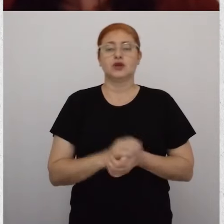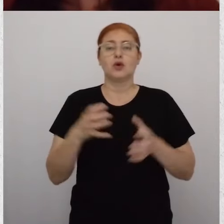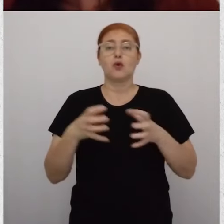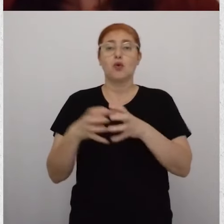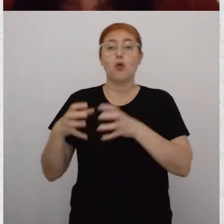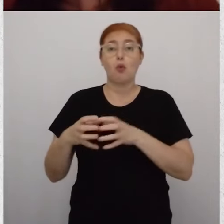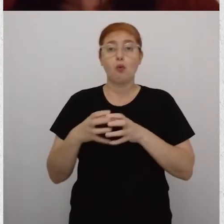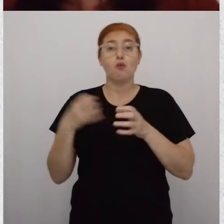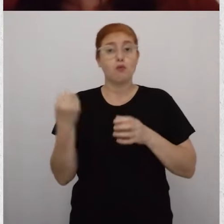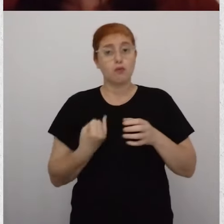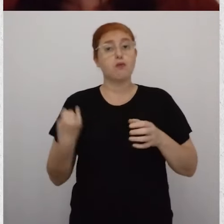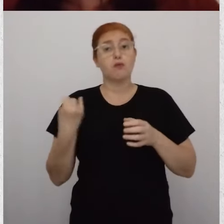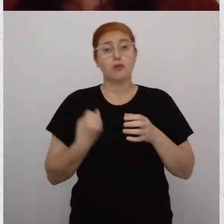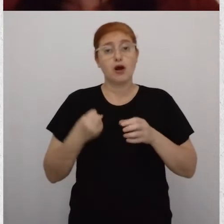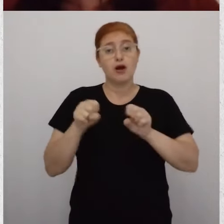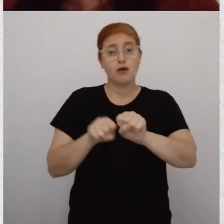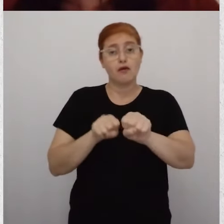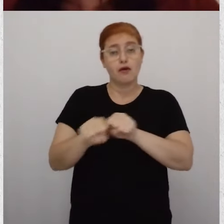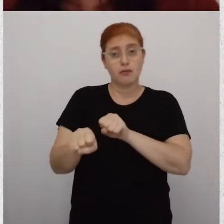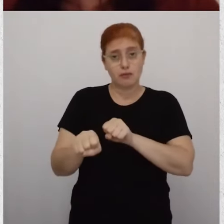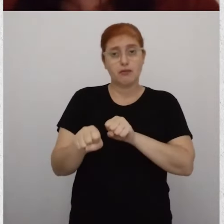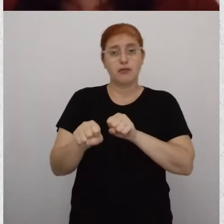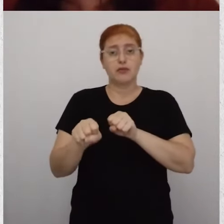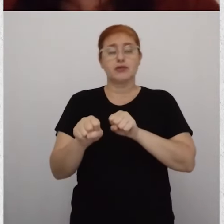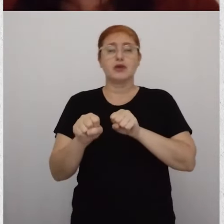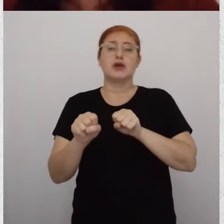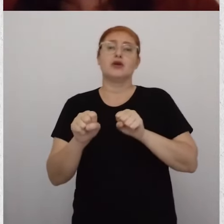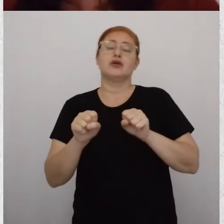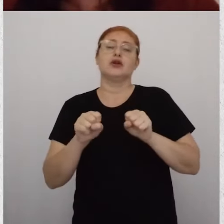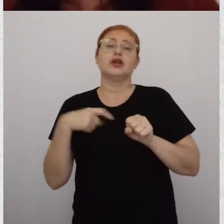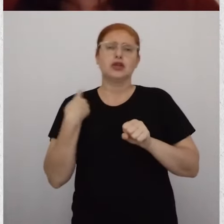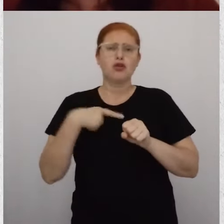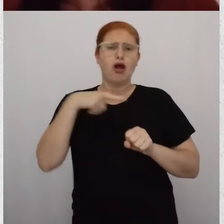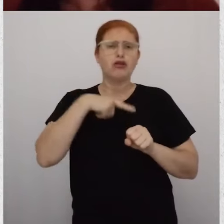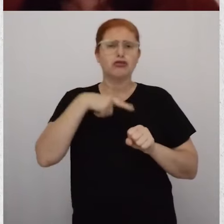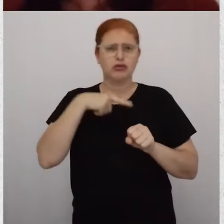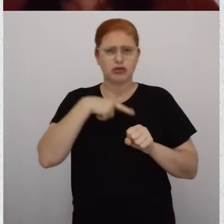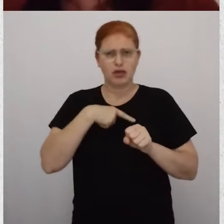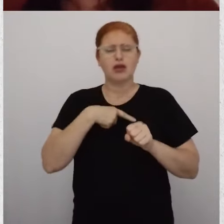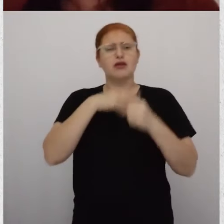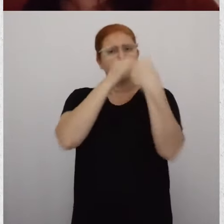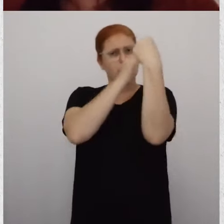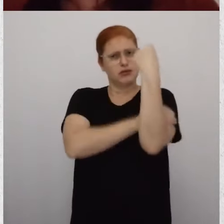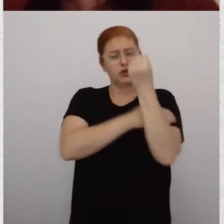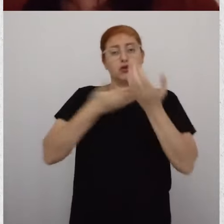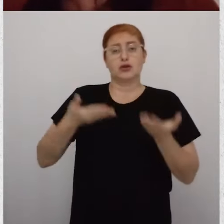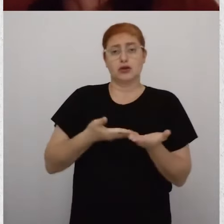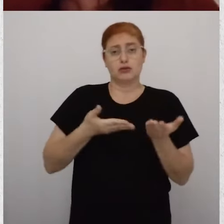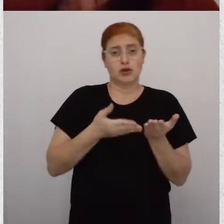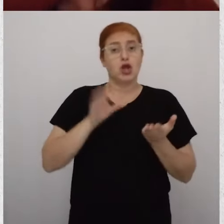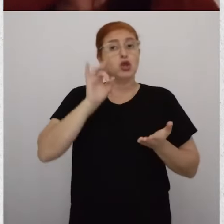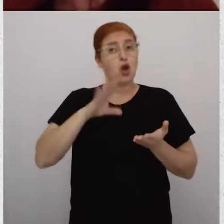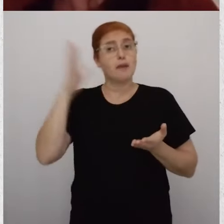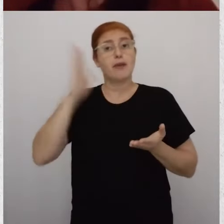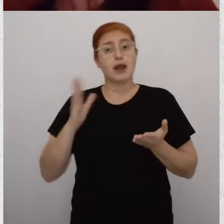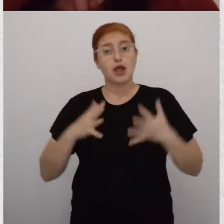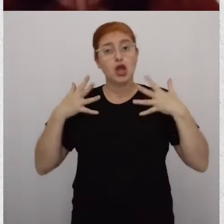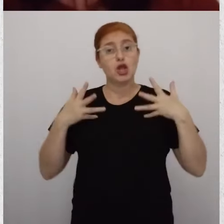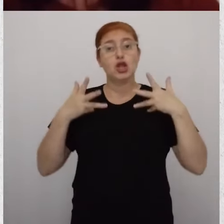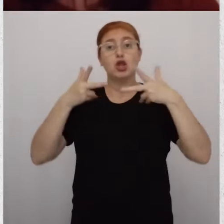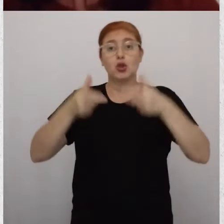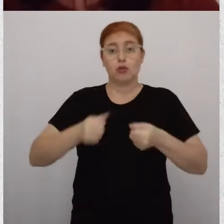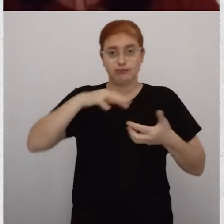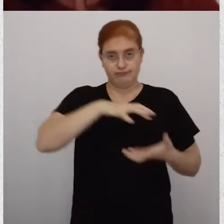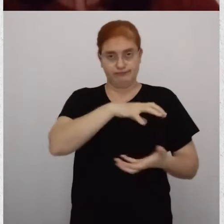grupos muito importantes na formação do que a gente entende como feminismo contemporâneo. E aí, de novo, não só no Brasil, mas em todo o Ocidente,